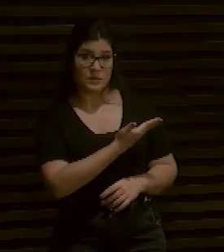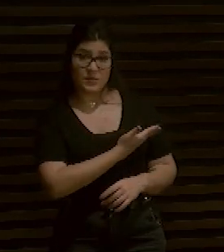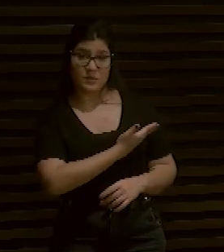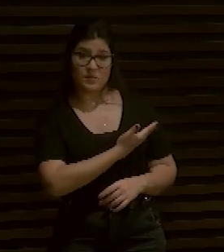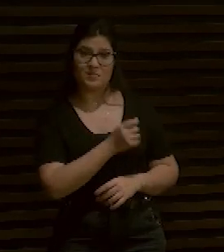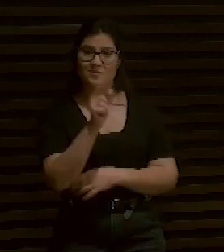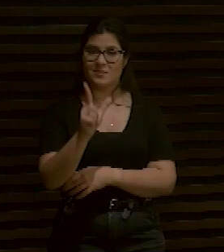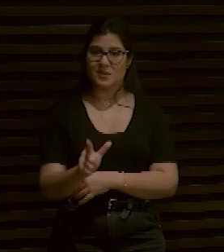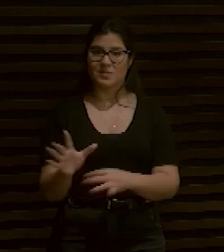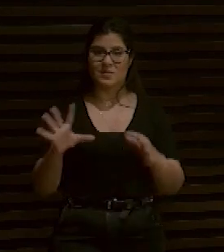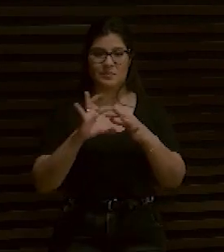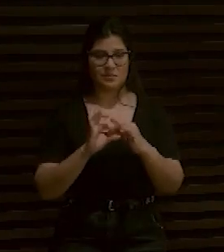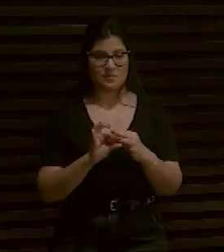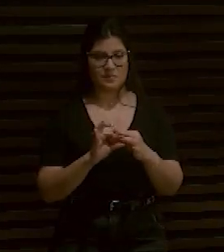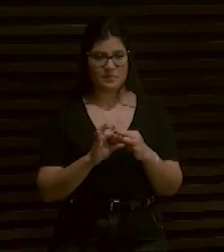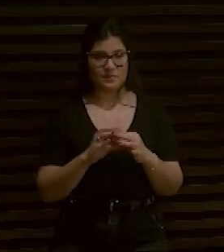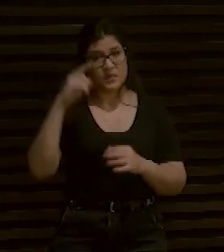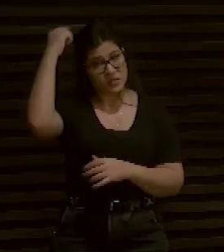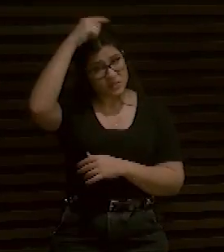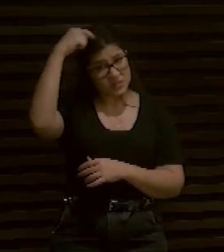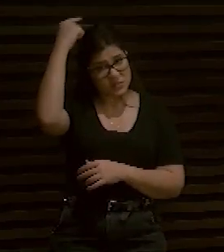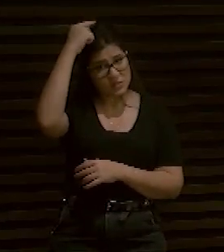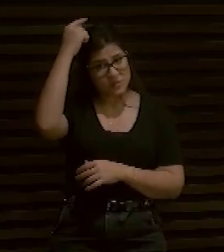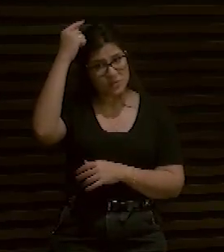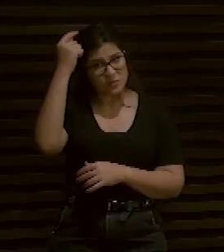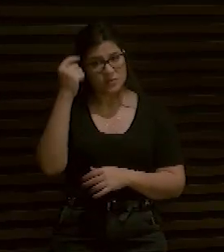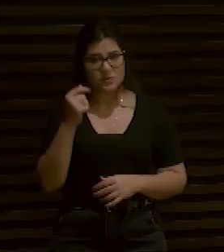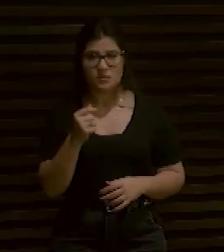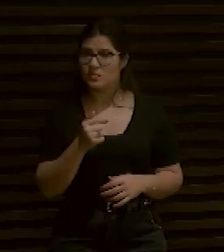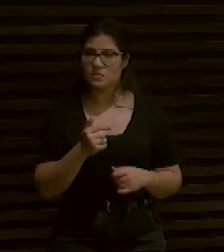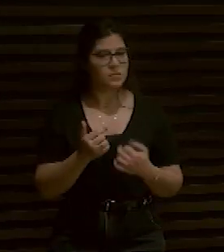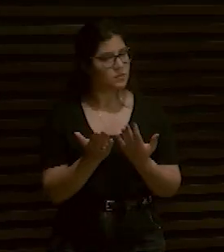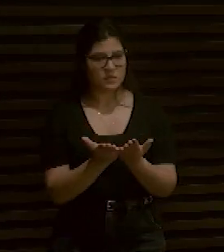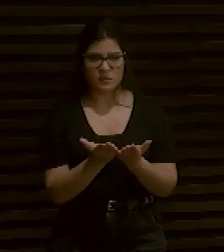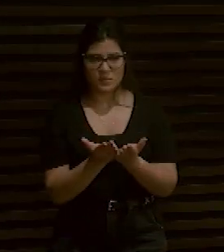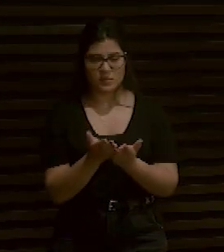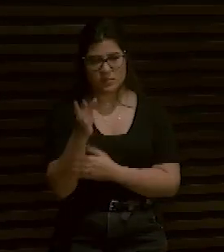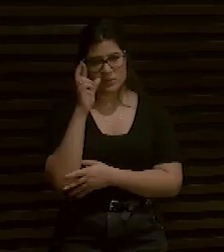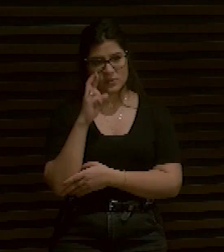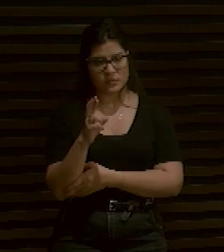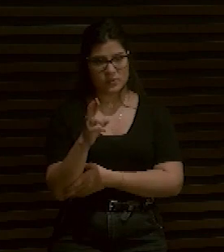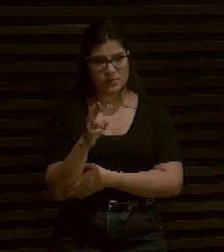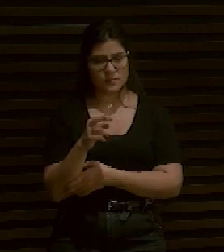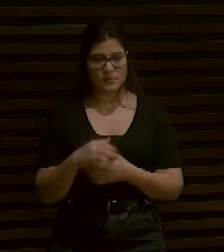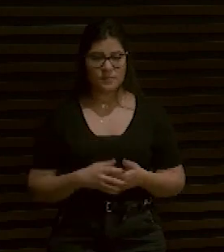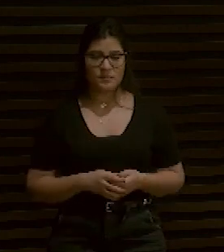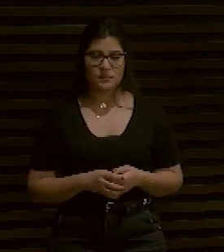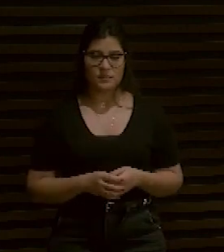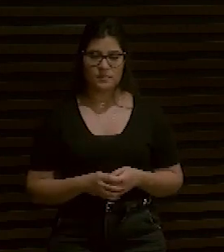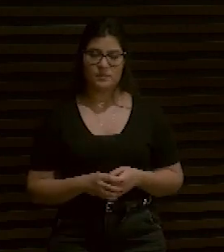você se relaciona? É com santos ou com ímpios? A palavra fala que nós somos enviados